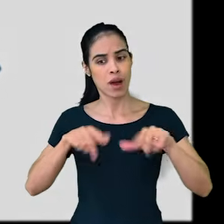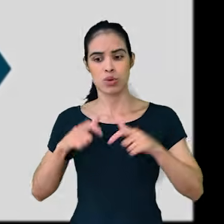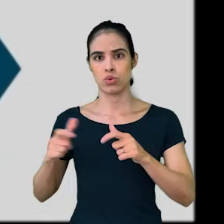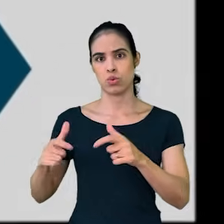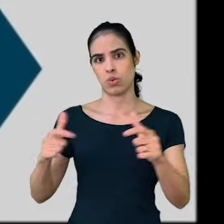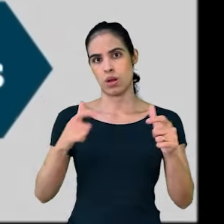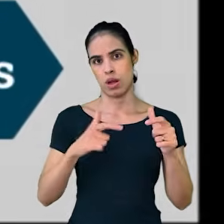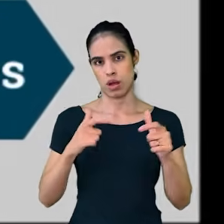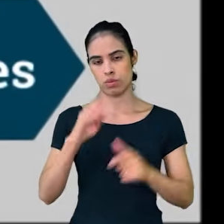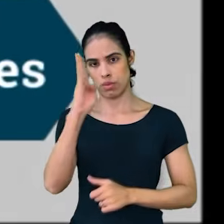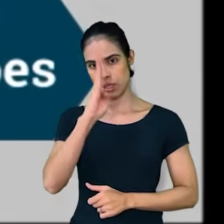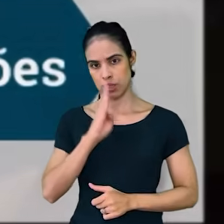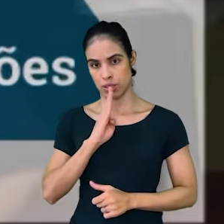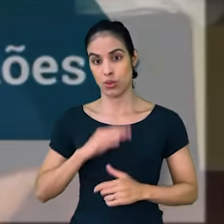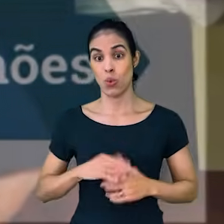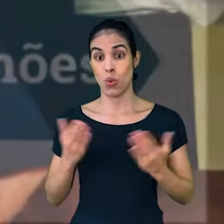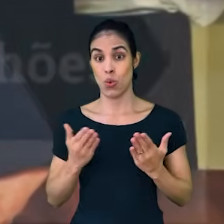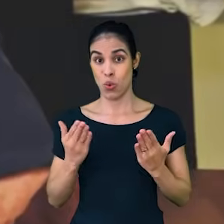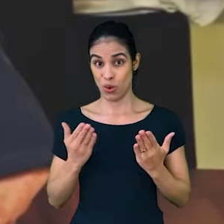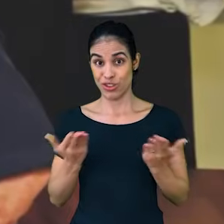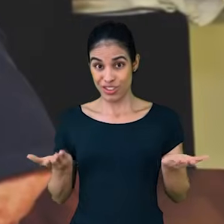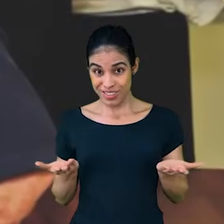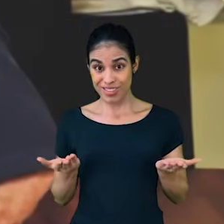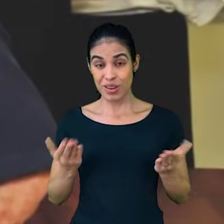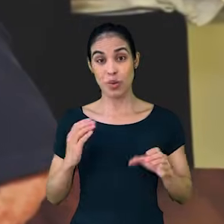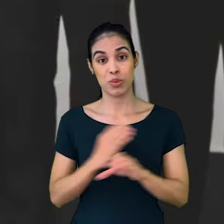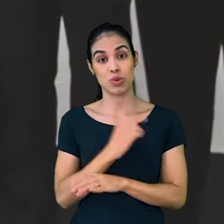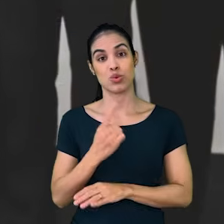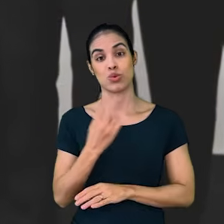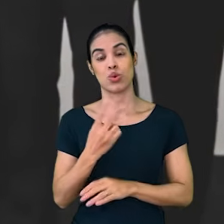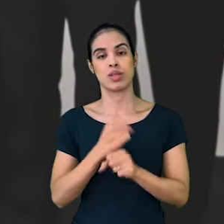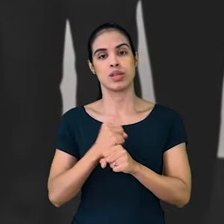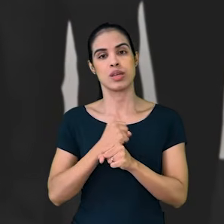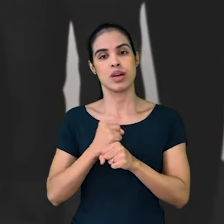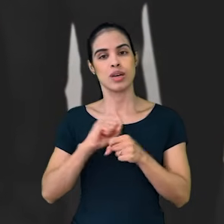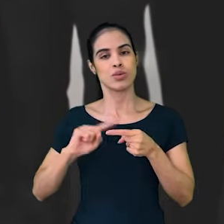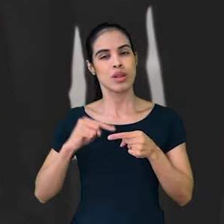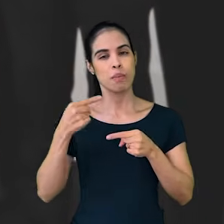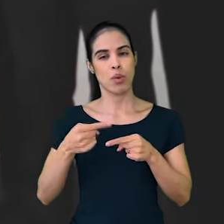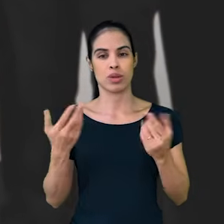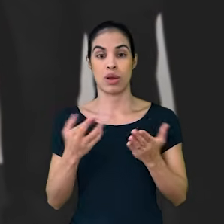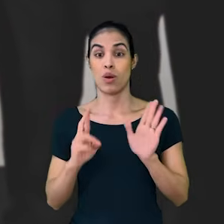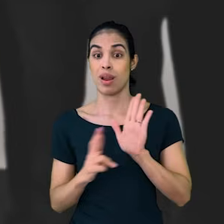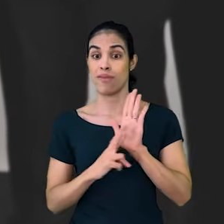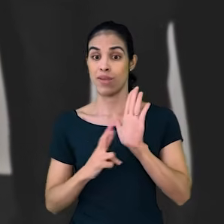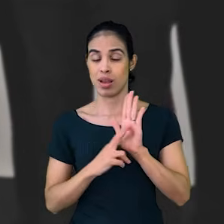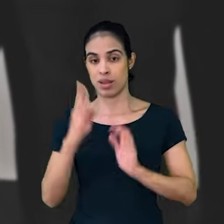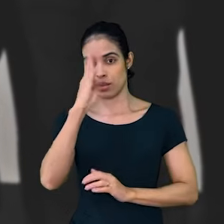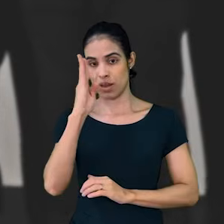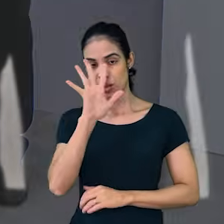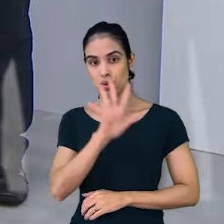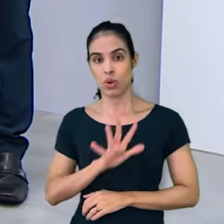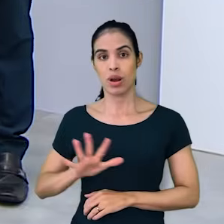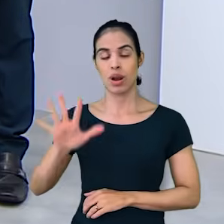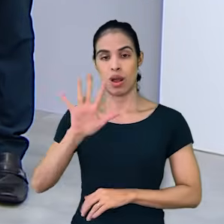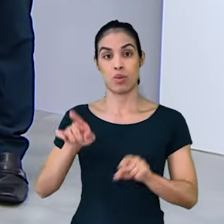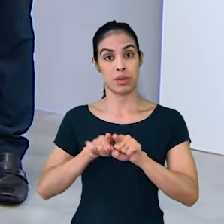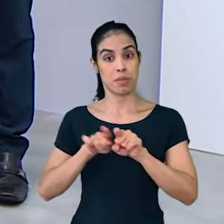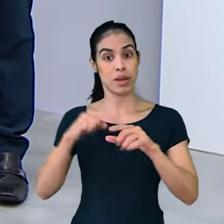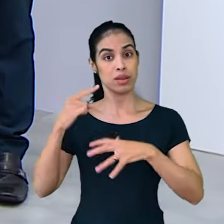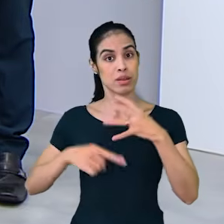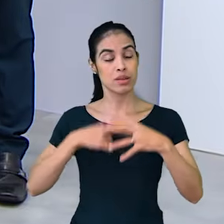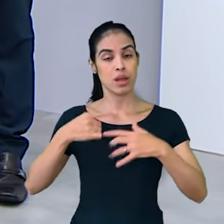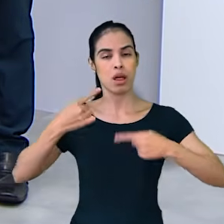em diversas regiões do país. Hoje, 12 anos depois, a homologação segue sendo referência nacional e internacional